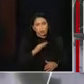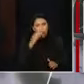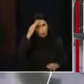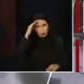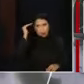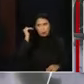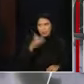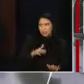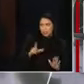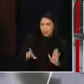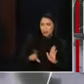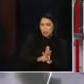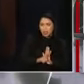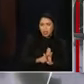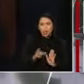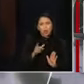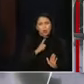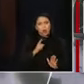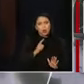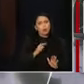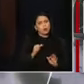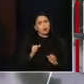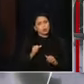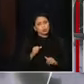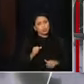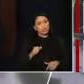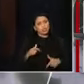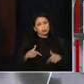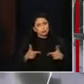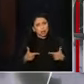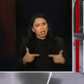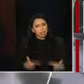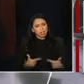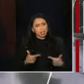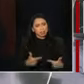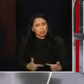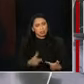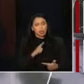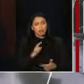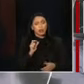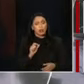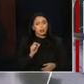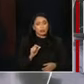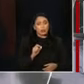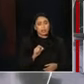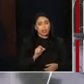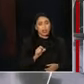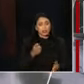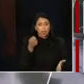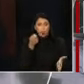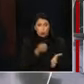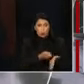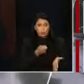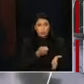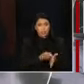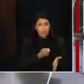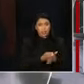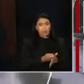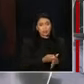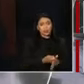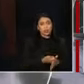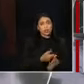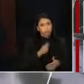lei, seja que deixe de exercitar a atividade a que, nas circunstâncias, estava obrigado a